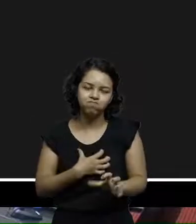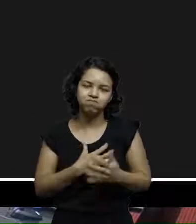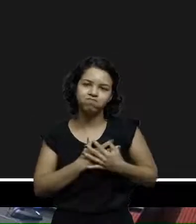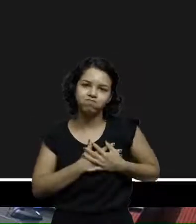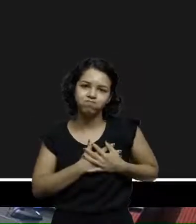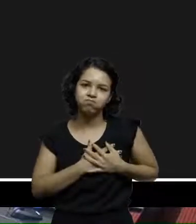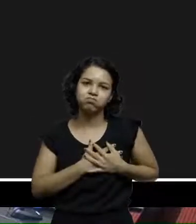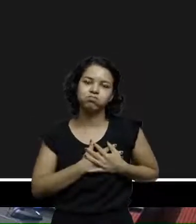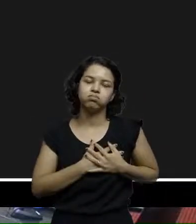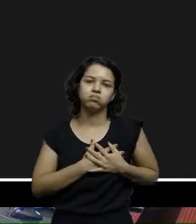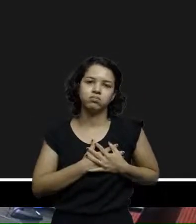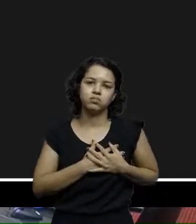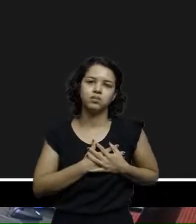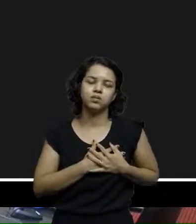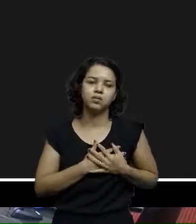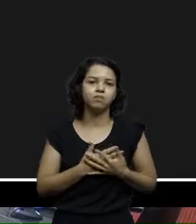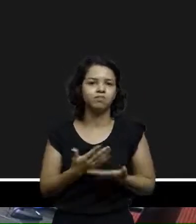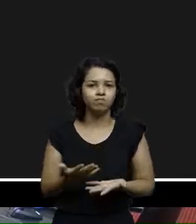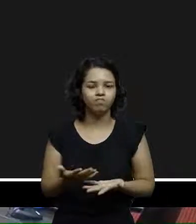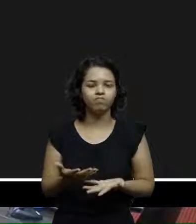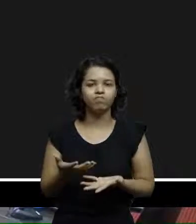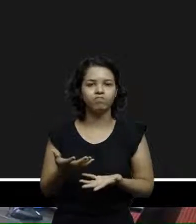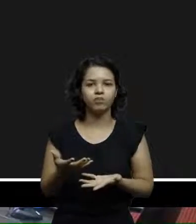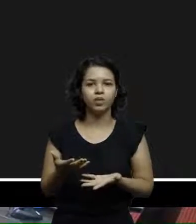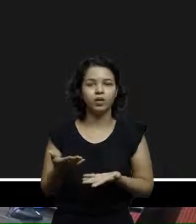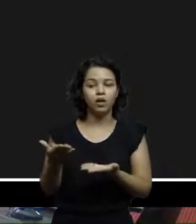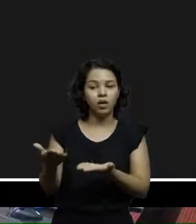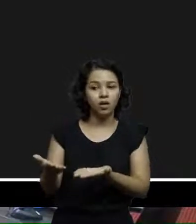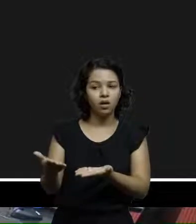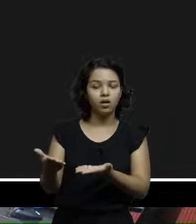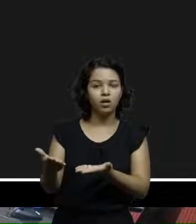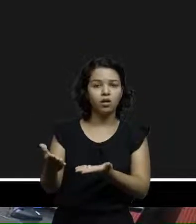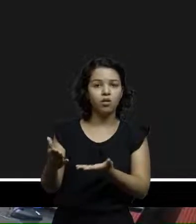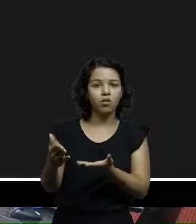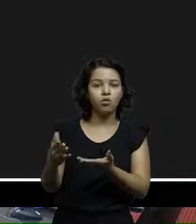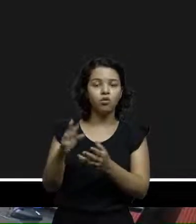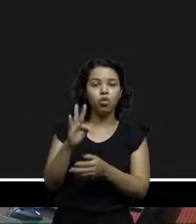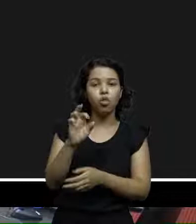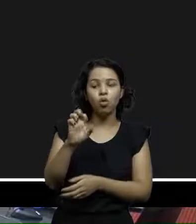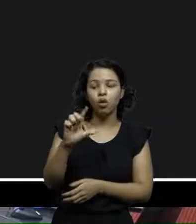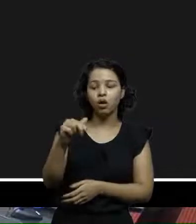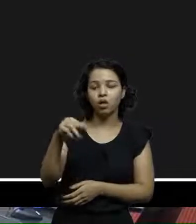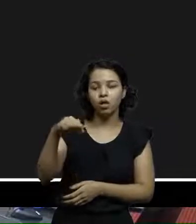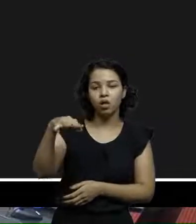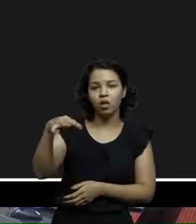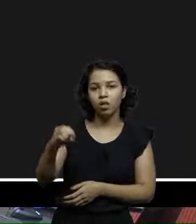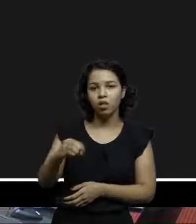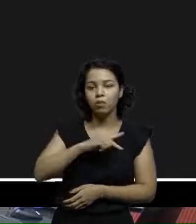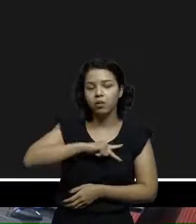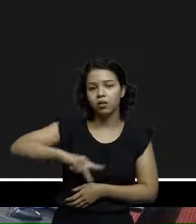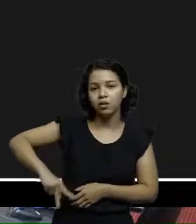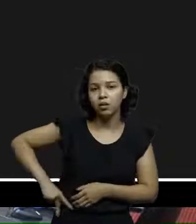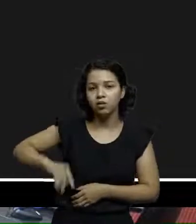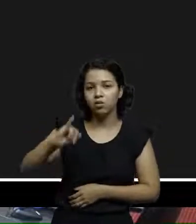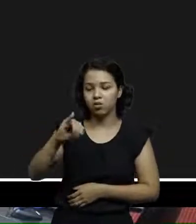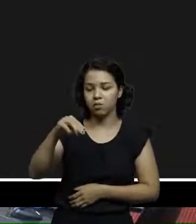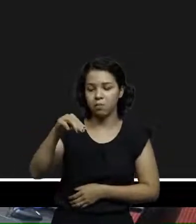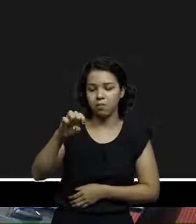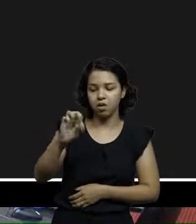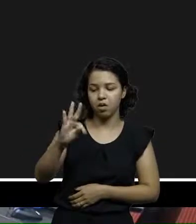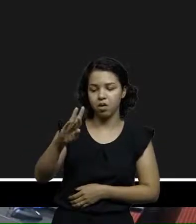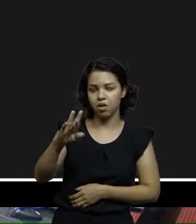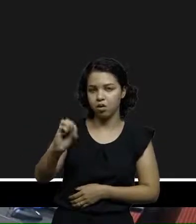eu queria ceder o meu espaço ao Floriano, presidente do Inmetro, para ele expor